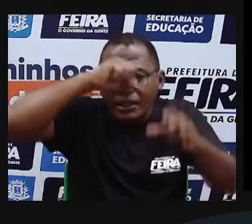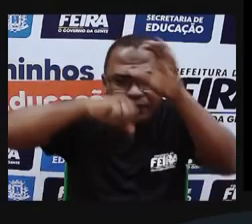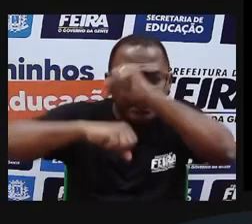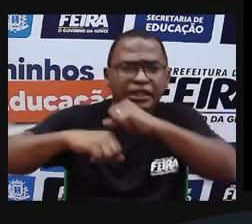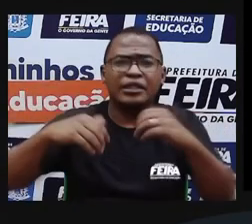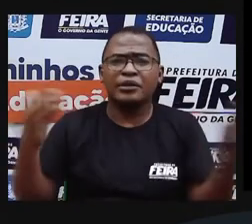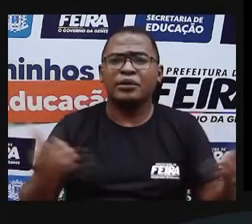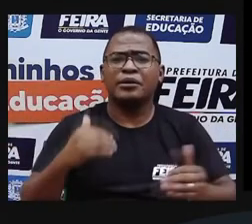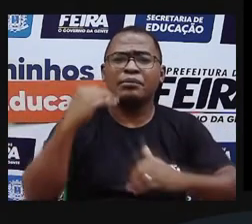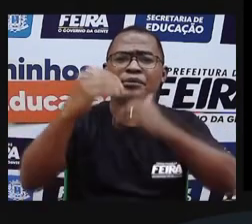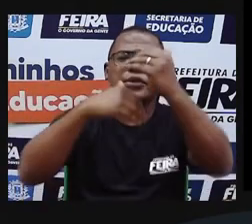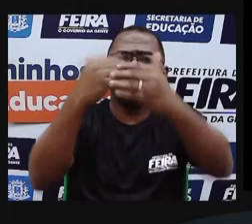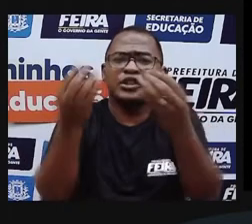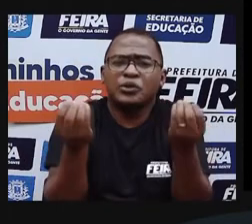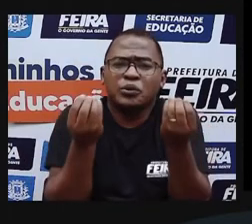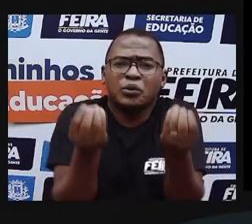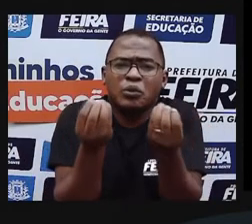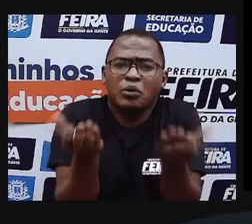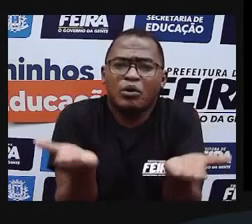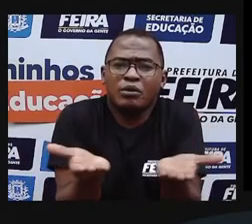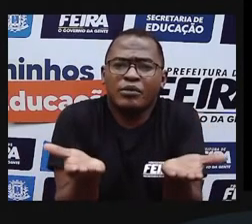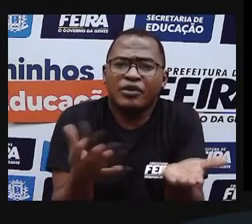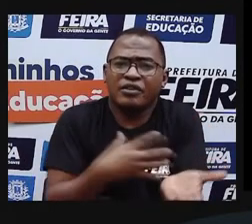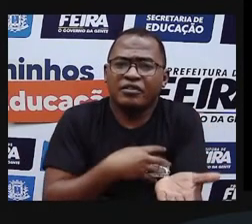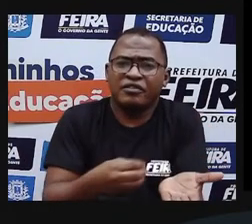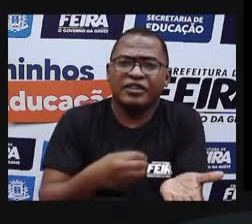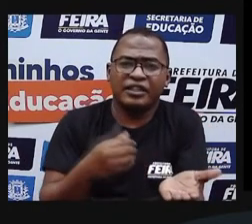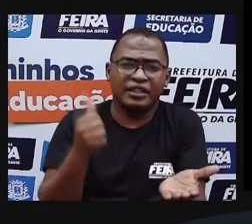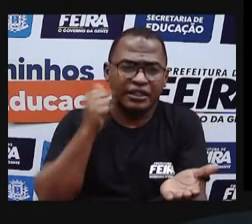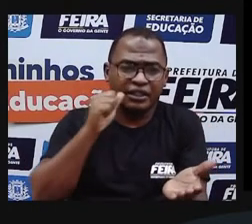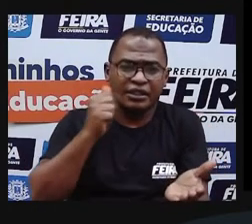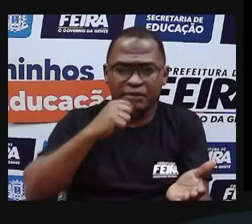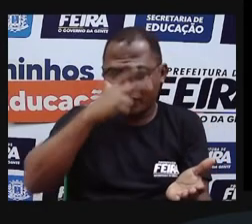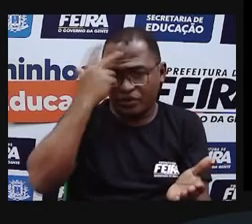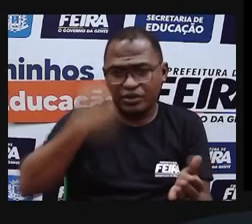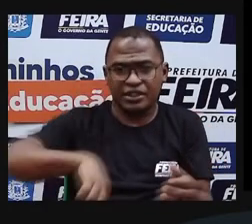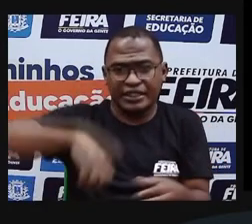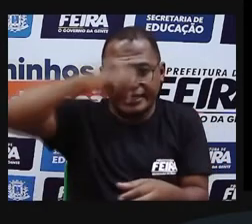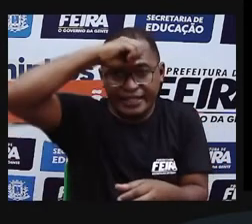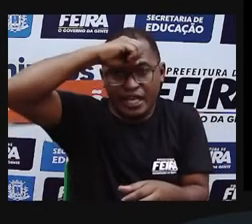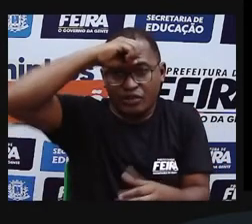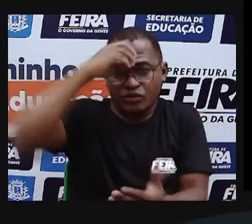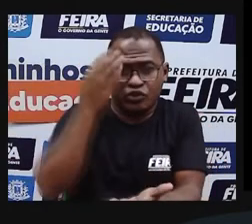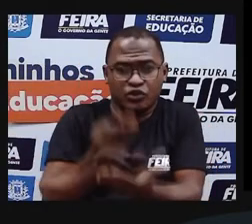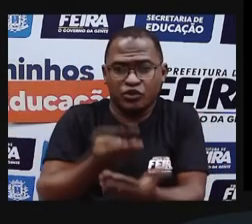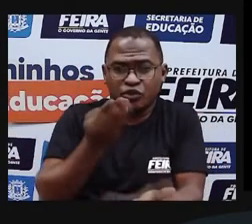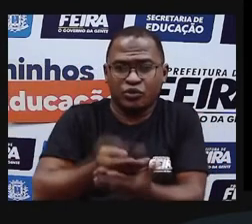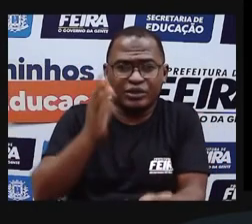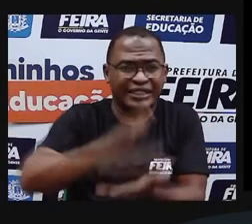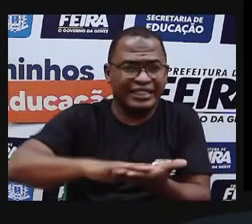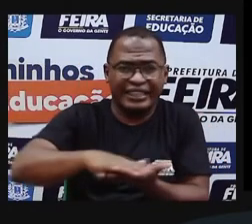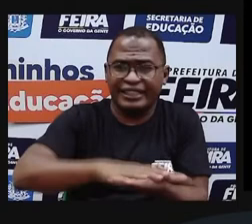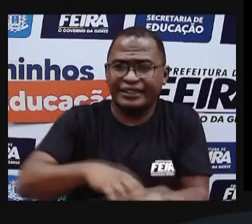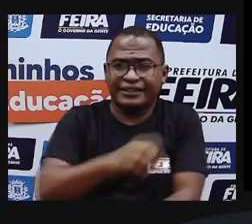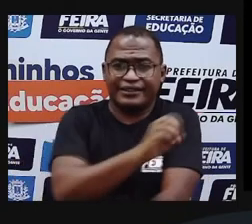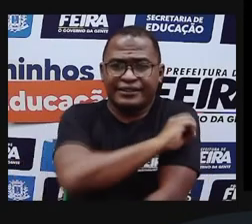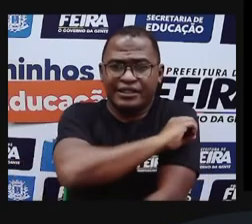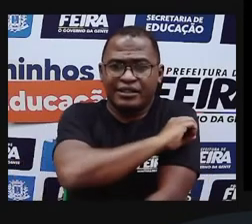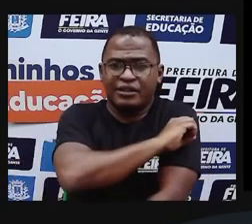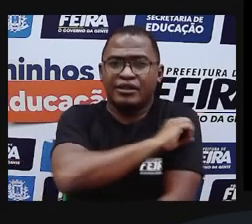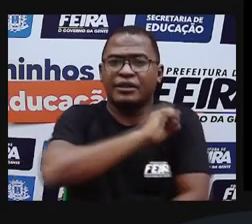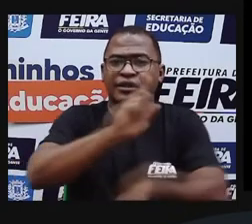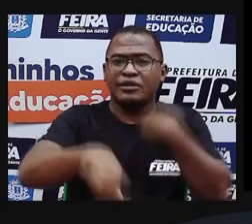Uma filha de analfabeta, Filha de pessoas simples, que não tinham estudo, que não podiam dar o melhor estudo para